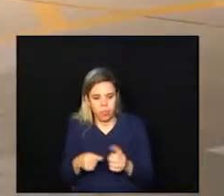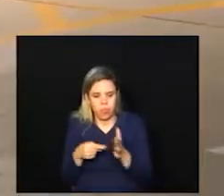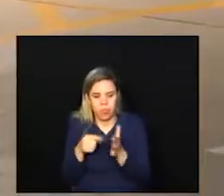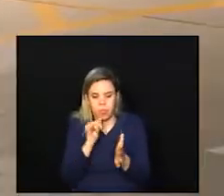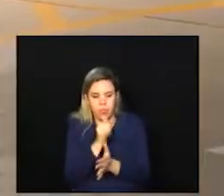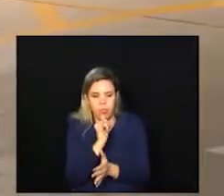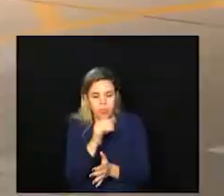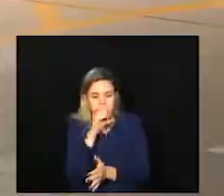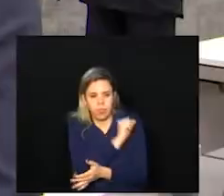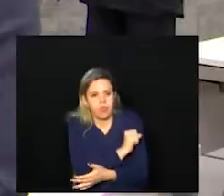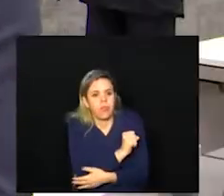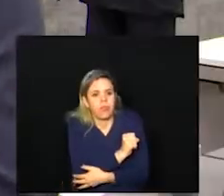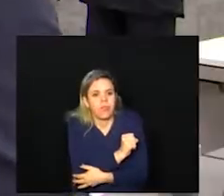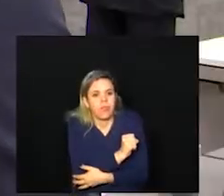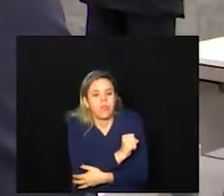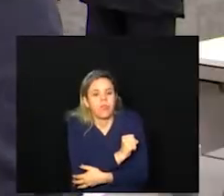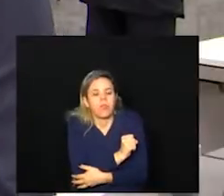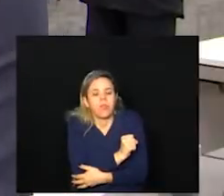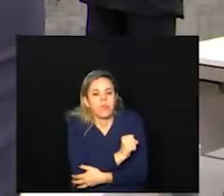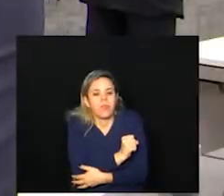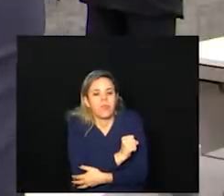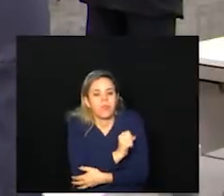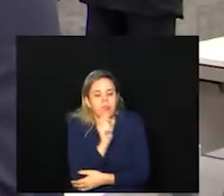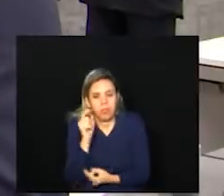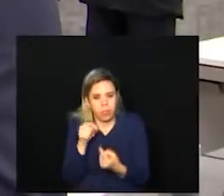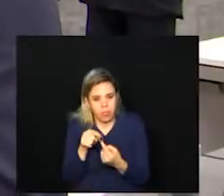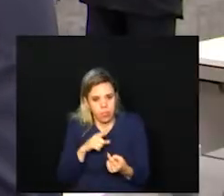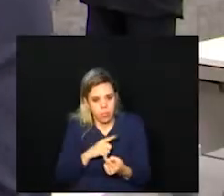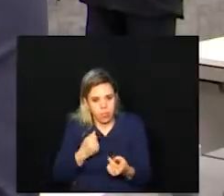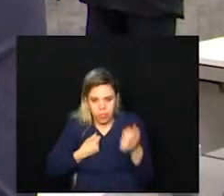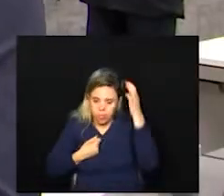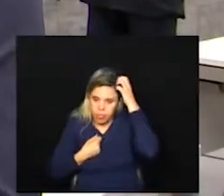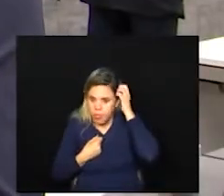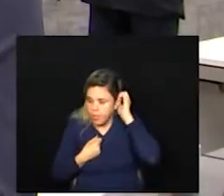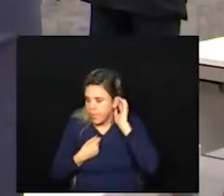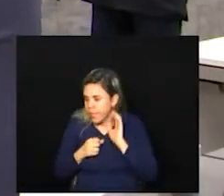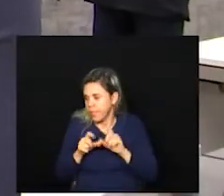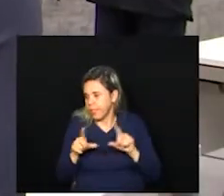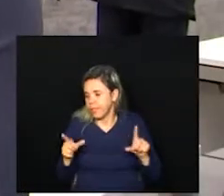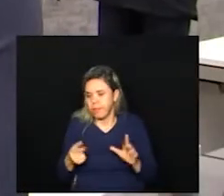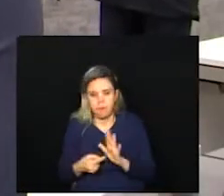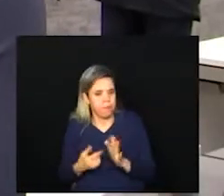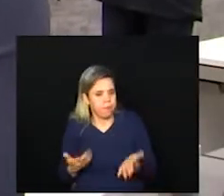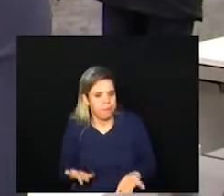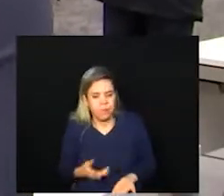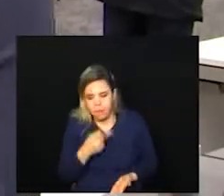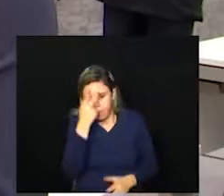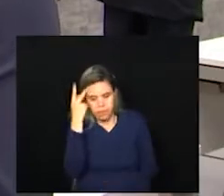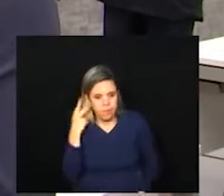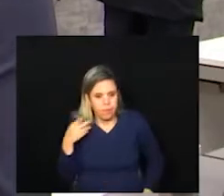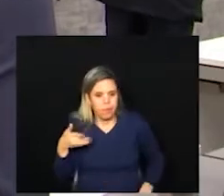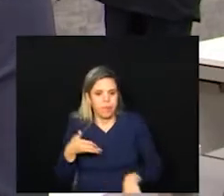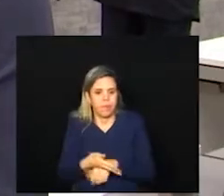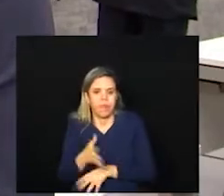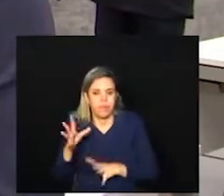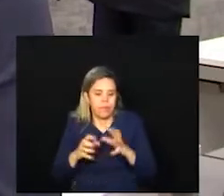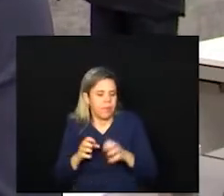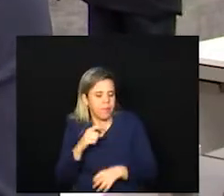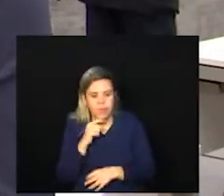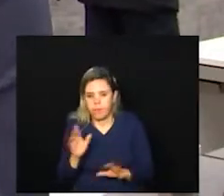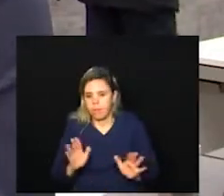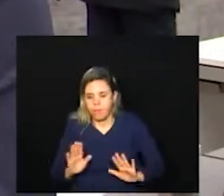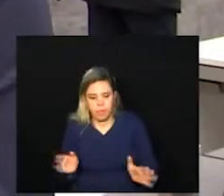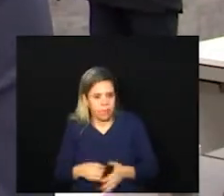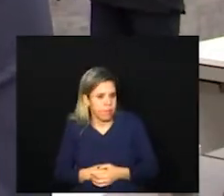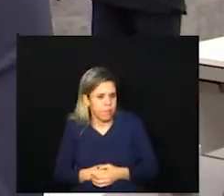denunciar imediatamente. A ideia é o quê? Que tenha um número na placa e essa pessoa não entre em confronto